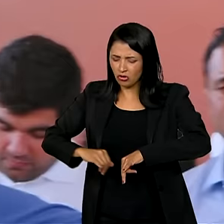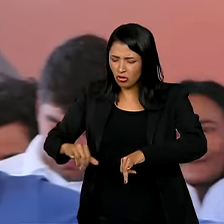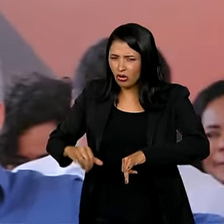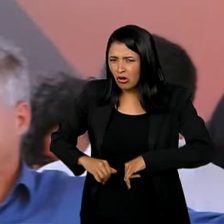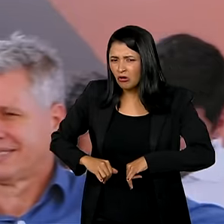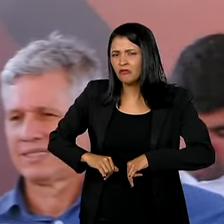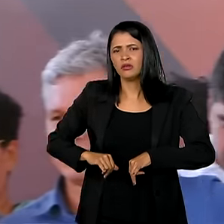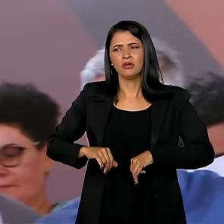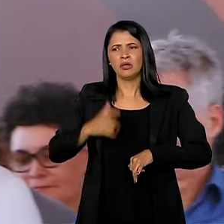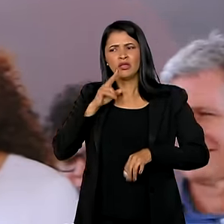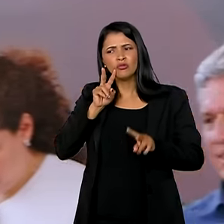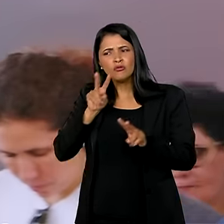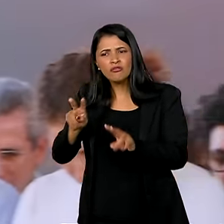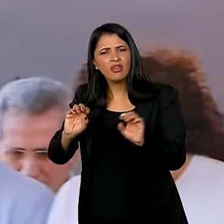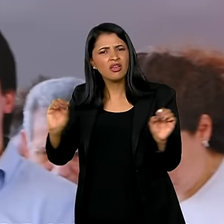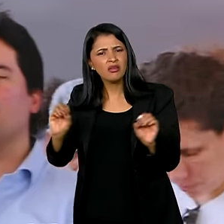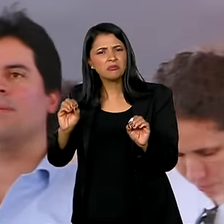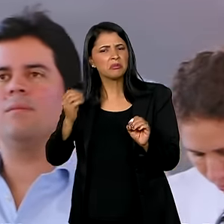Eu quero acabar com a